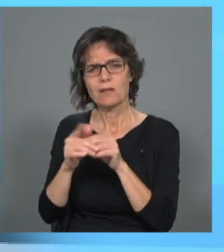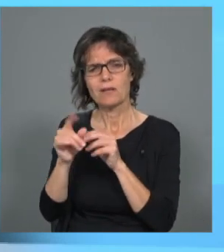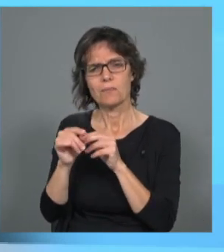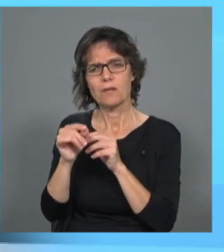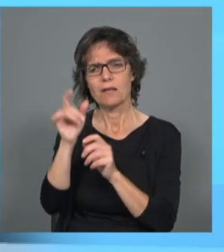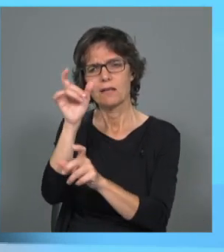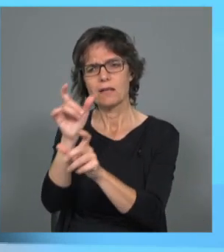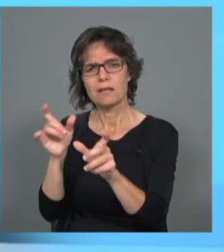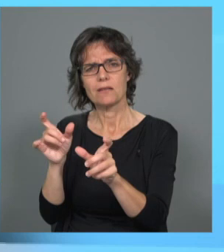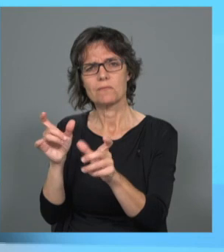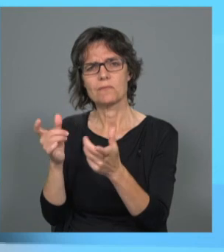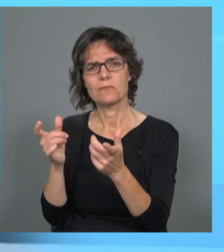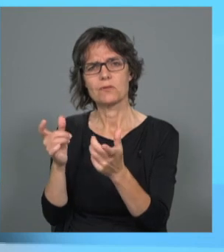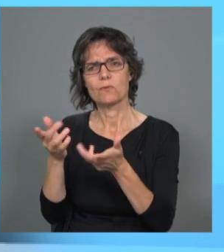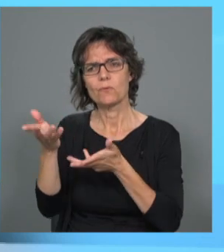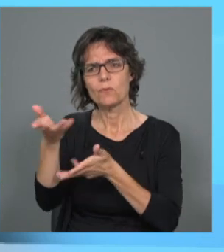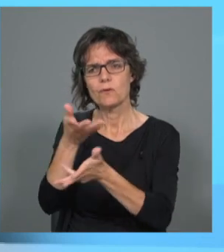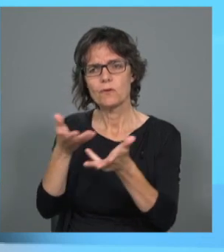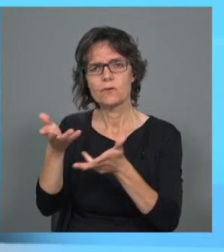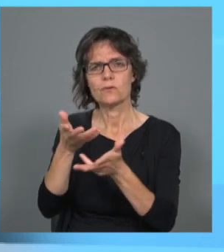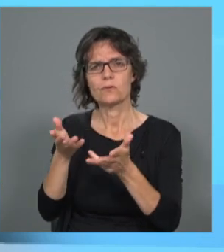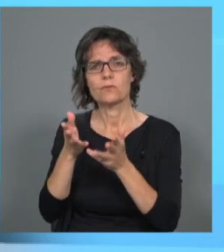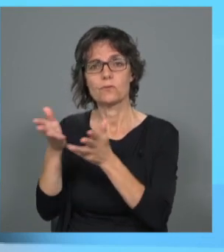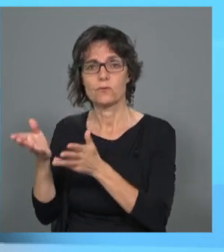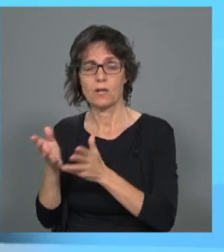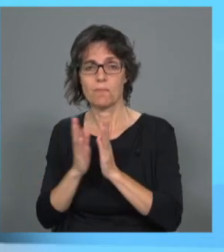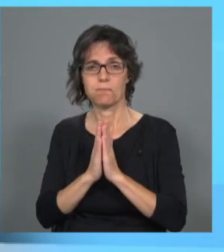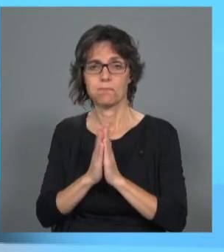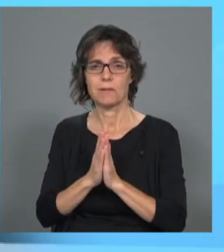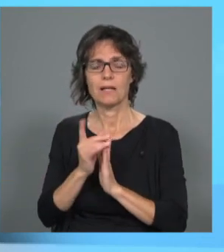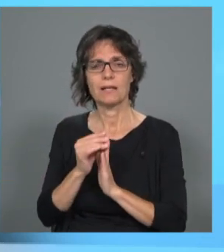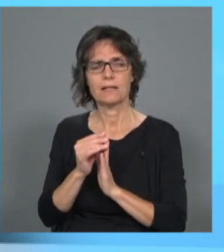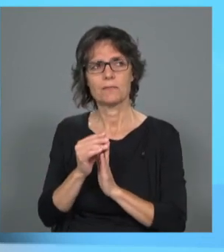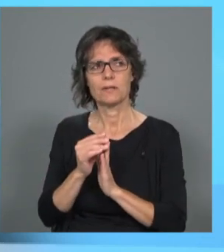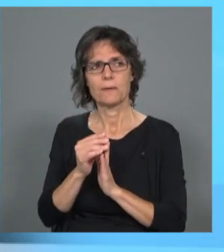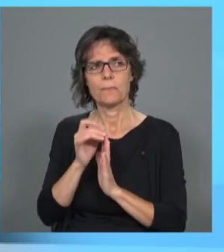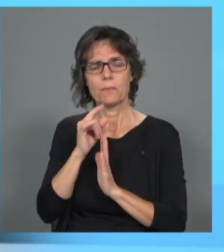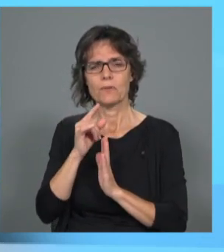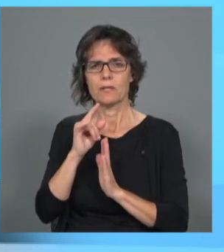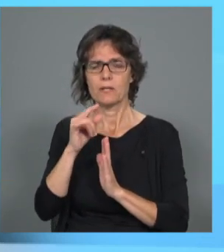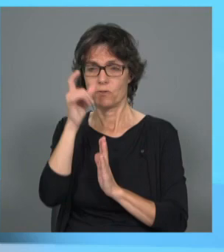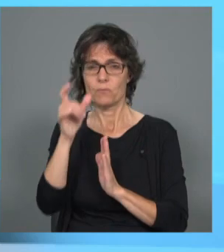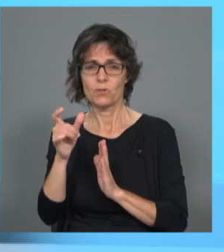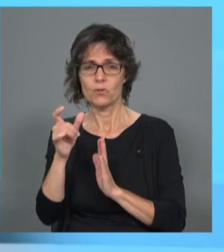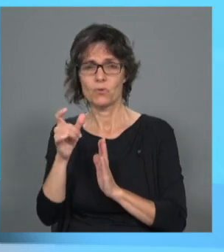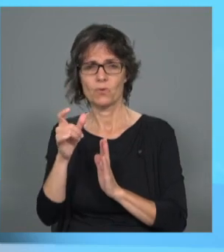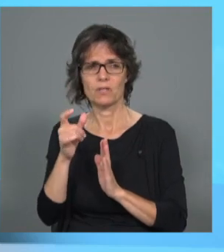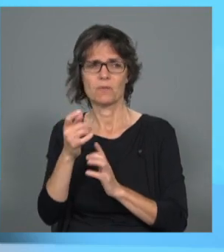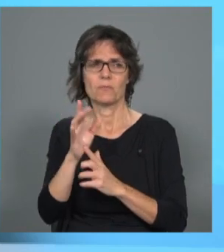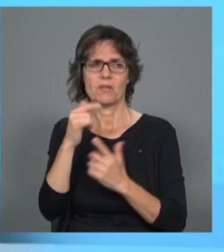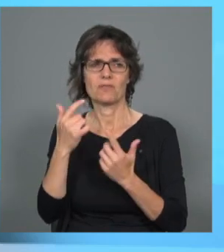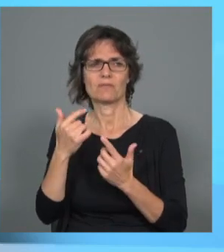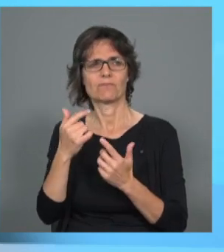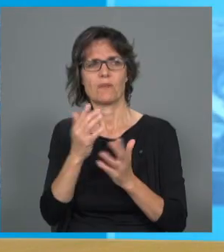outro, mas também nesta capacidade do outro se sentir amado. Às vezes não é só sentir-se ajudado, não é?